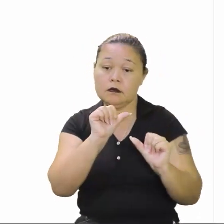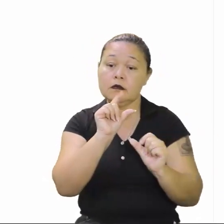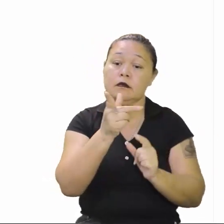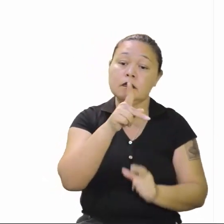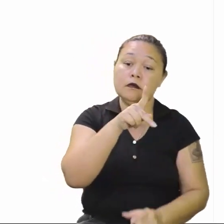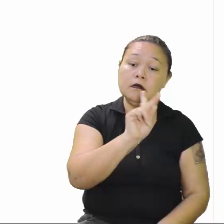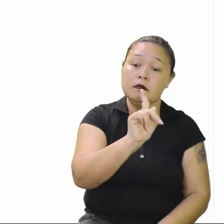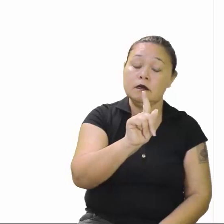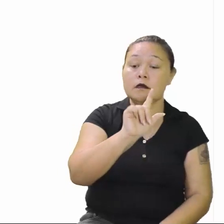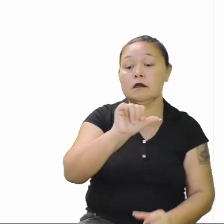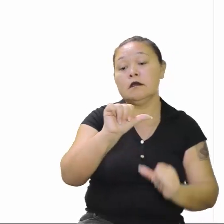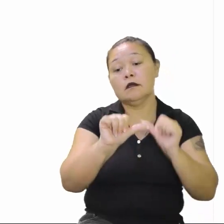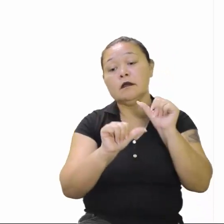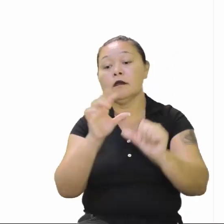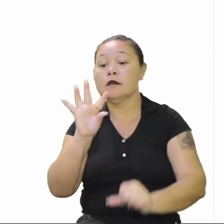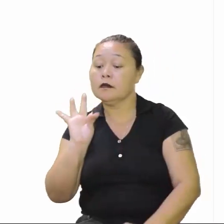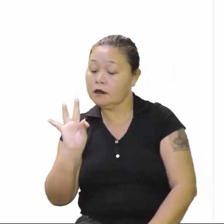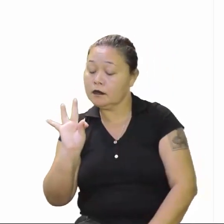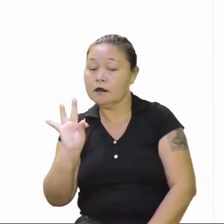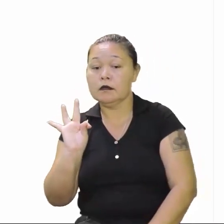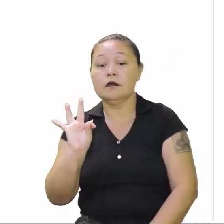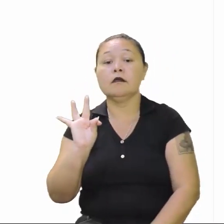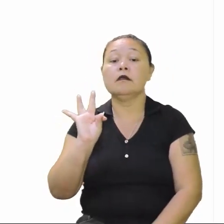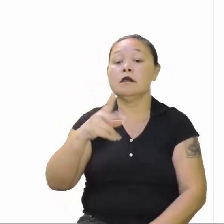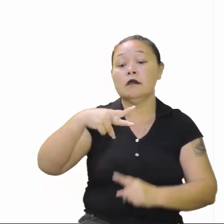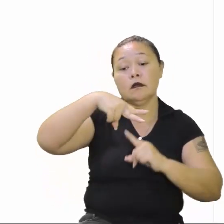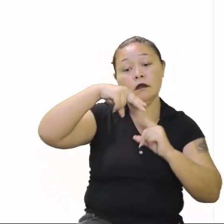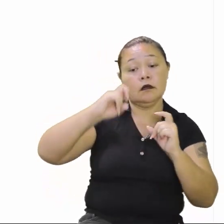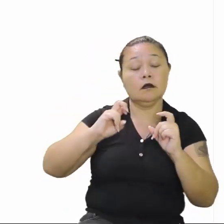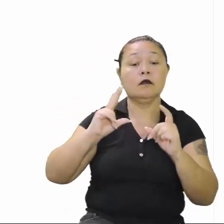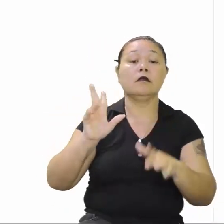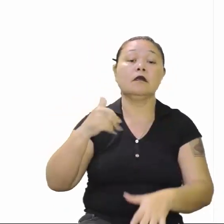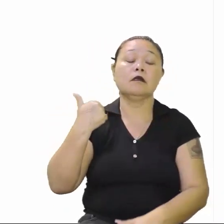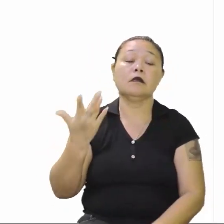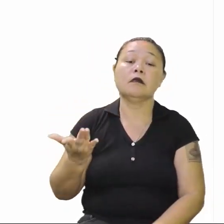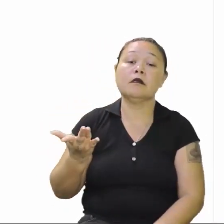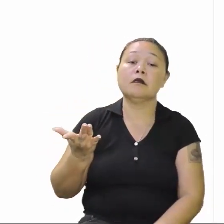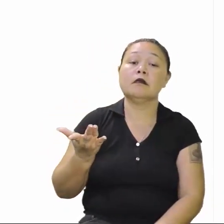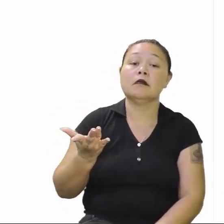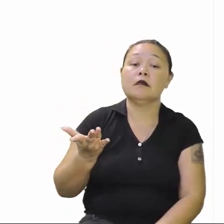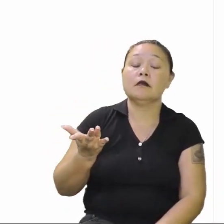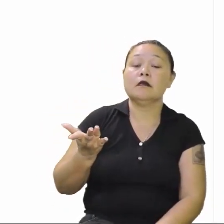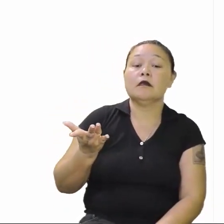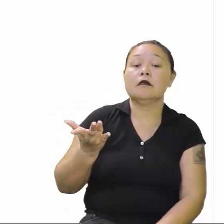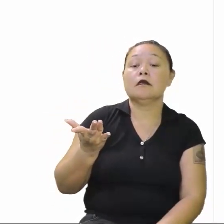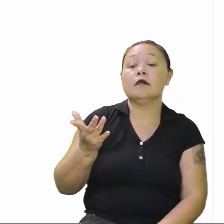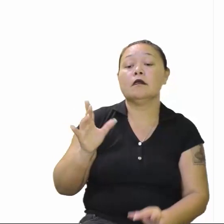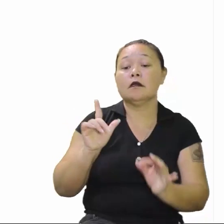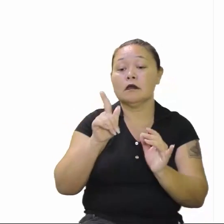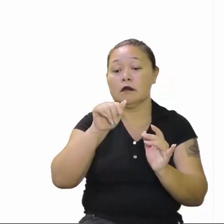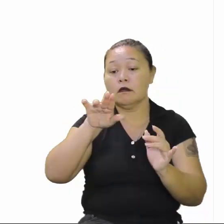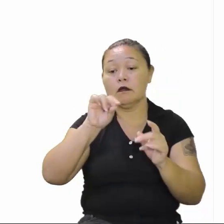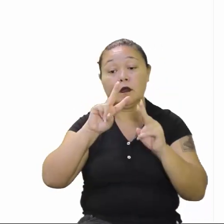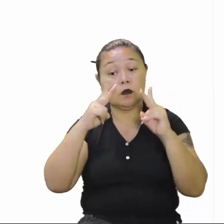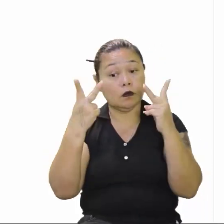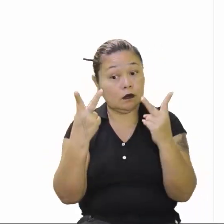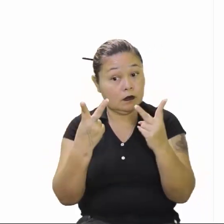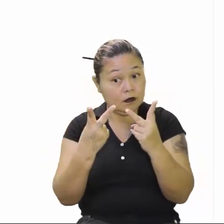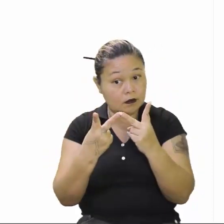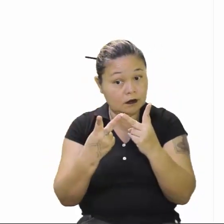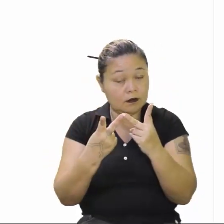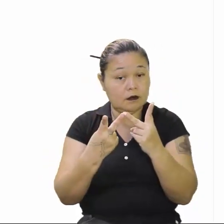em tonelada. Com relação ao refrigerante, vamos para a grandeza de volume, né?